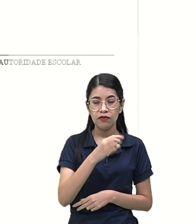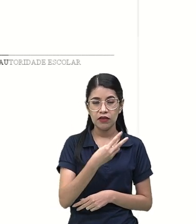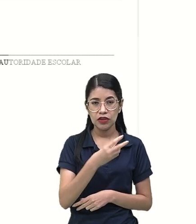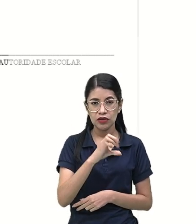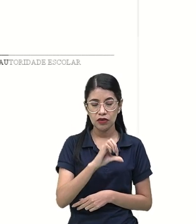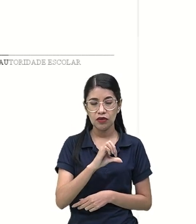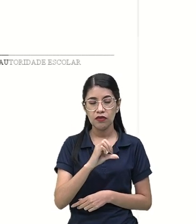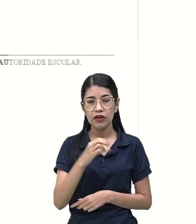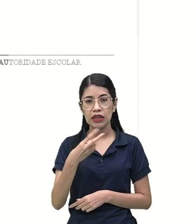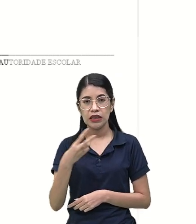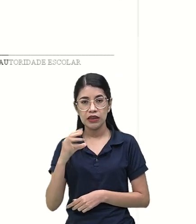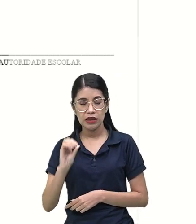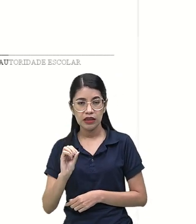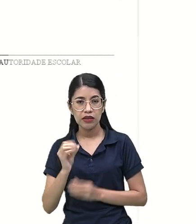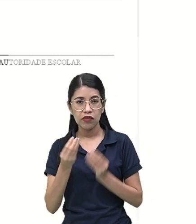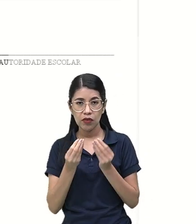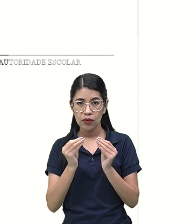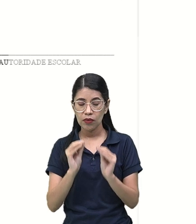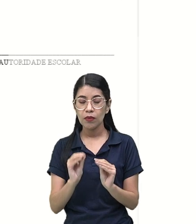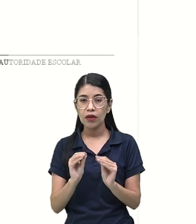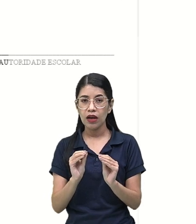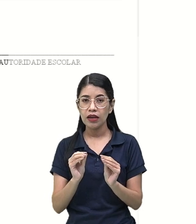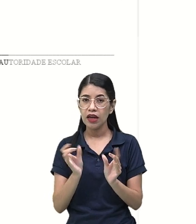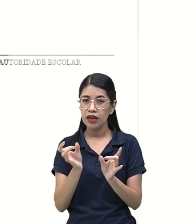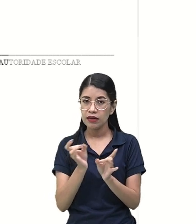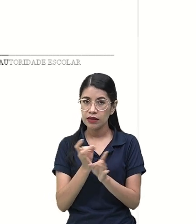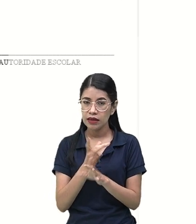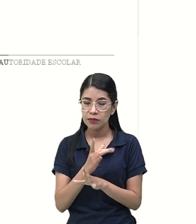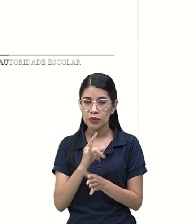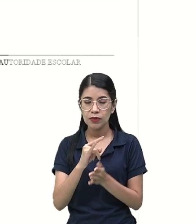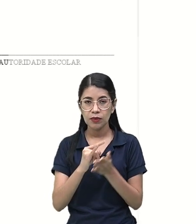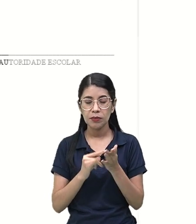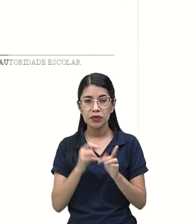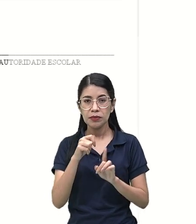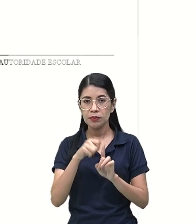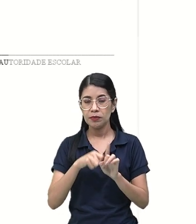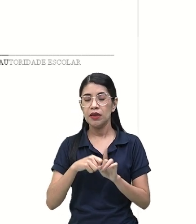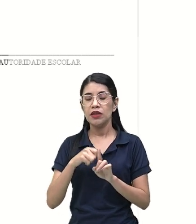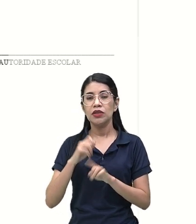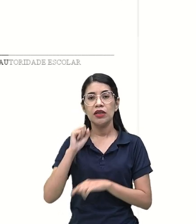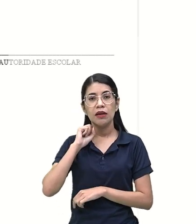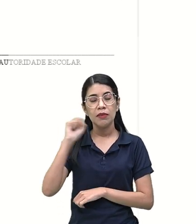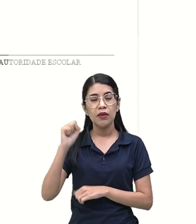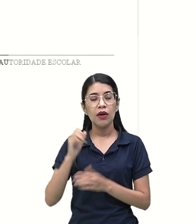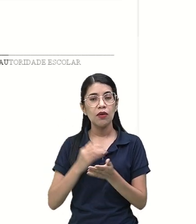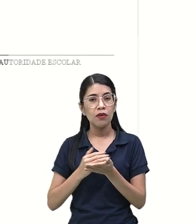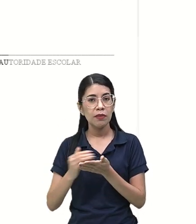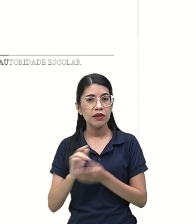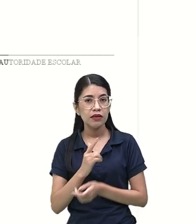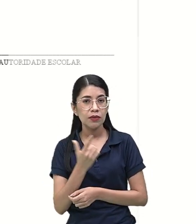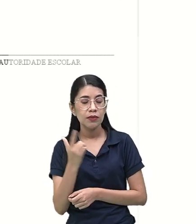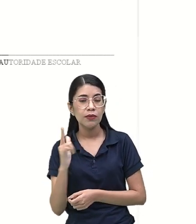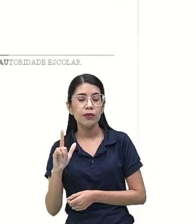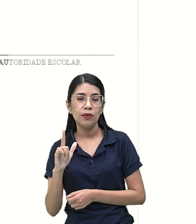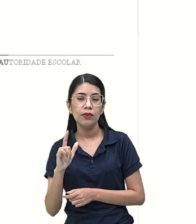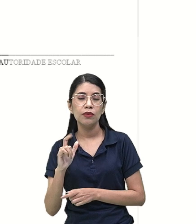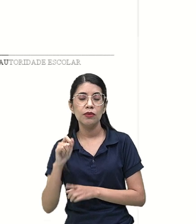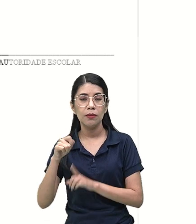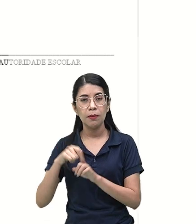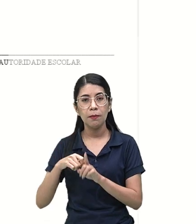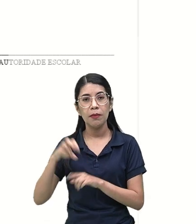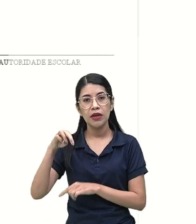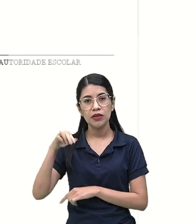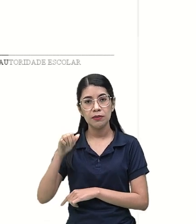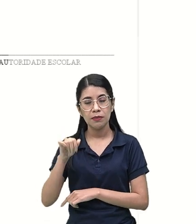2 dias, 29 e 30. Fecha essa ficha de frequência e dou início na próxima ficha, a partir aí do dia 1º